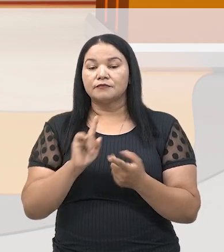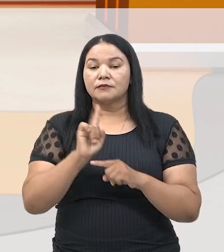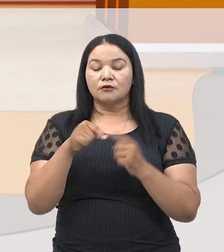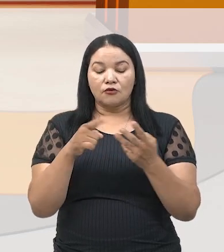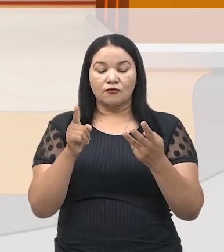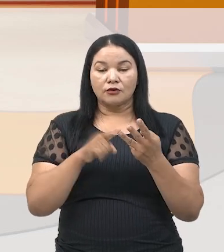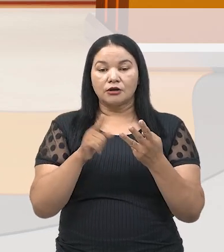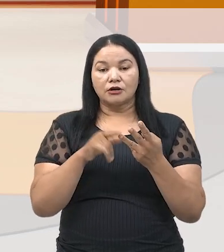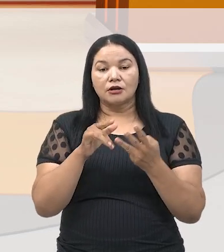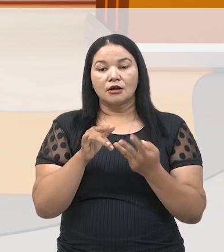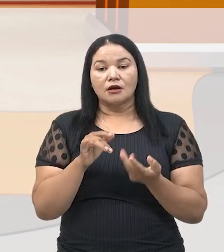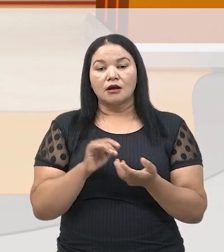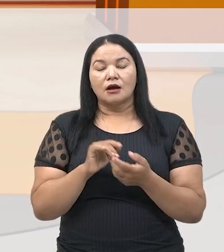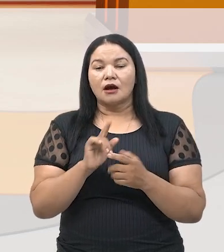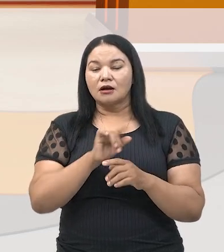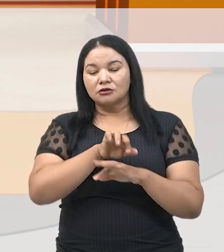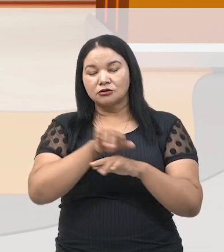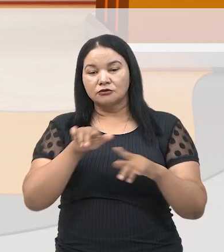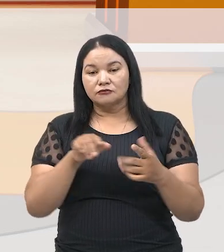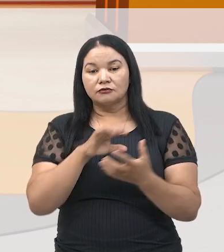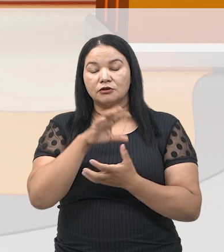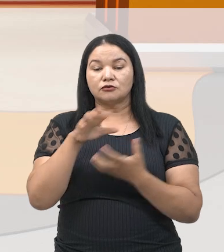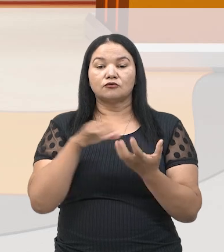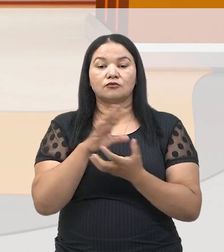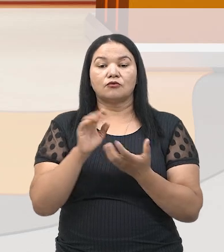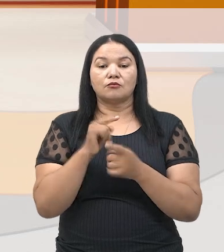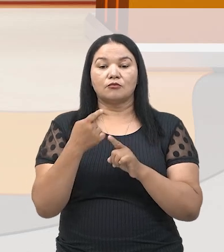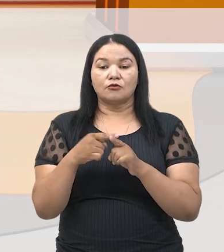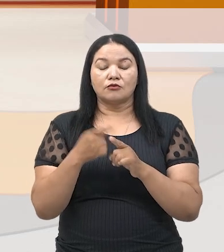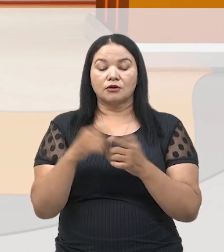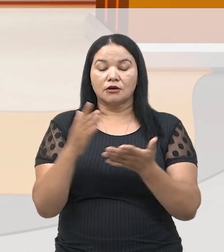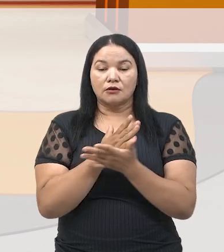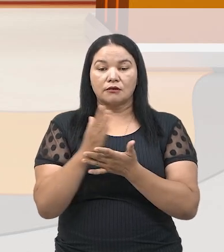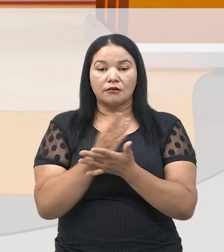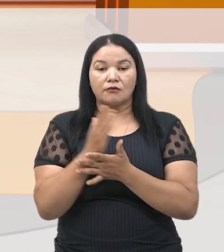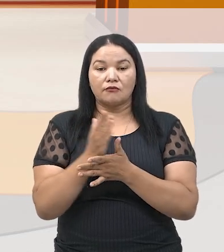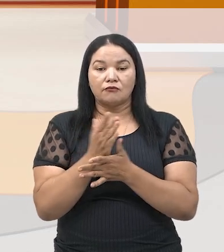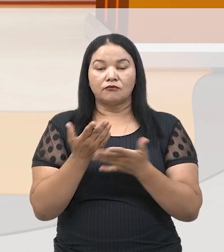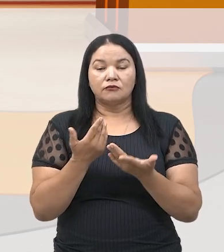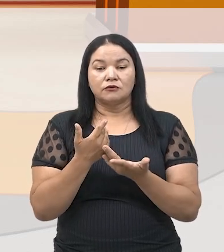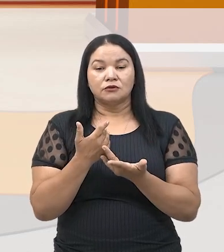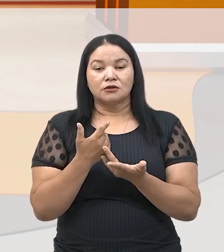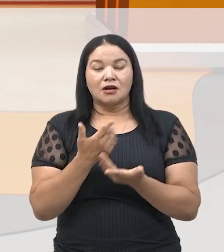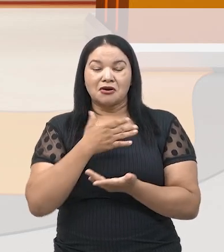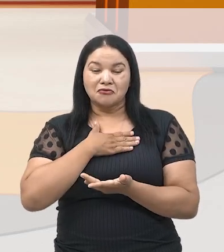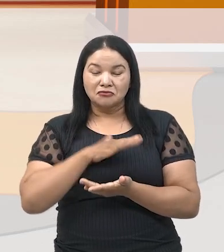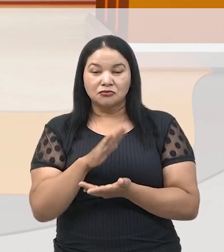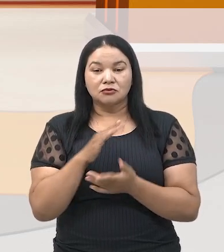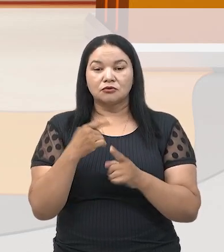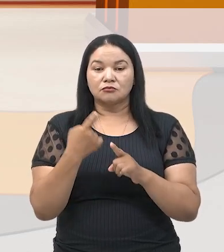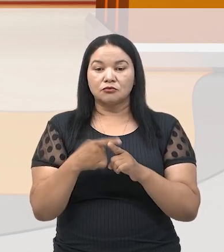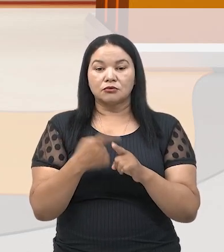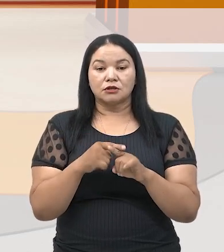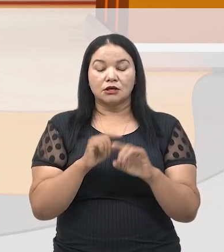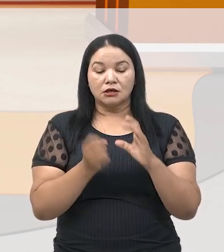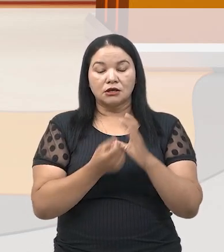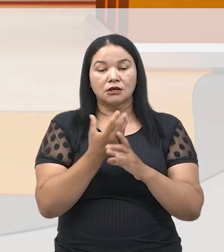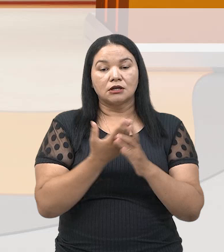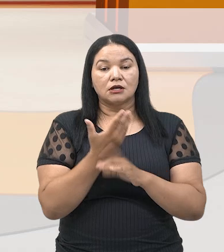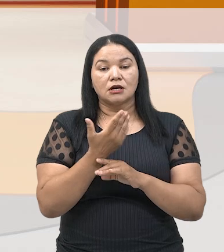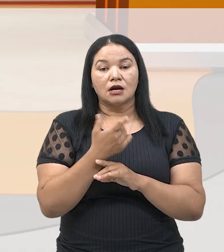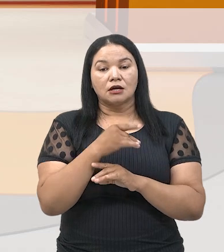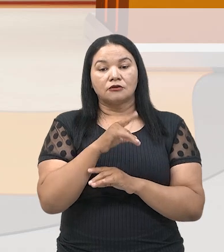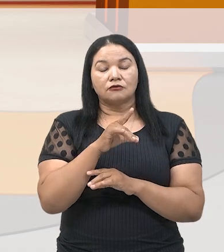os próprios políticos da época estavam insatisfeitos com as medidas tomadas tanto por Deodoro da Fonseca quanto